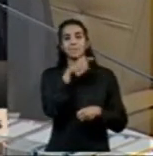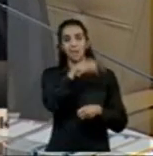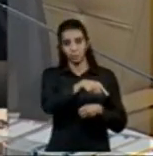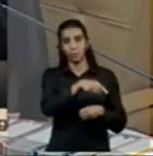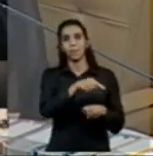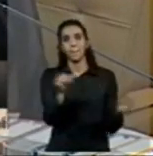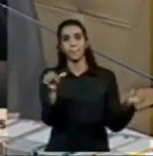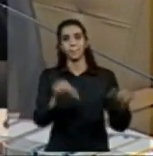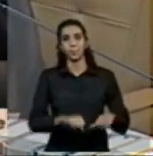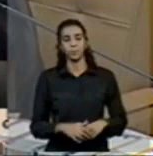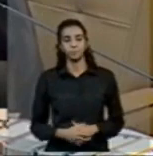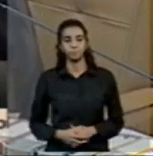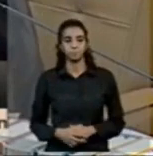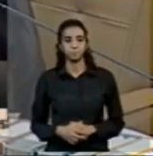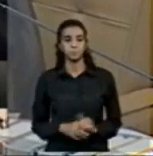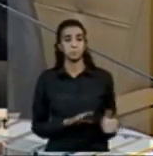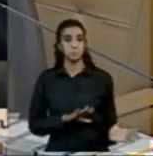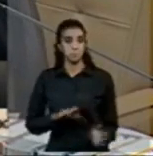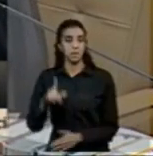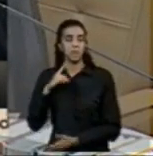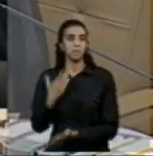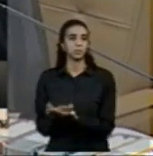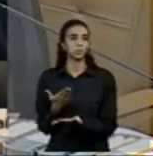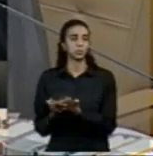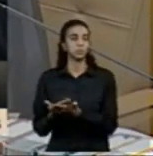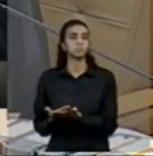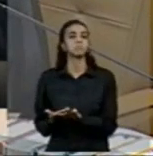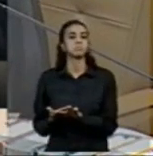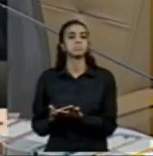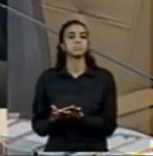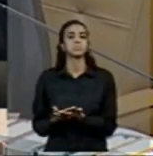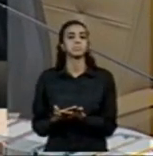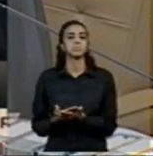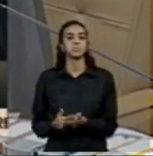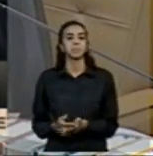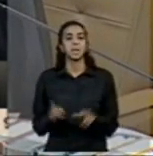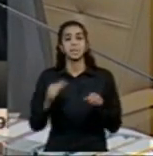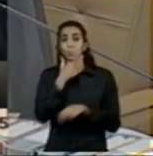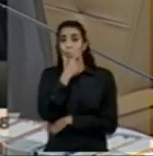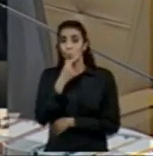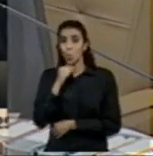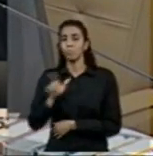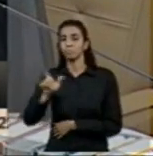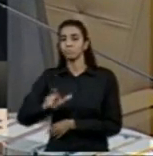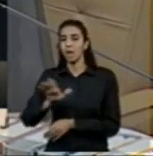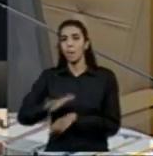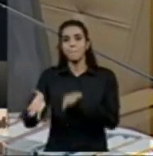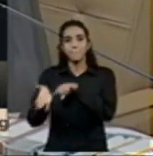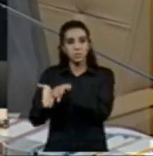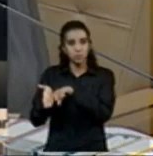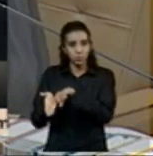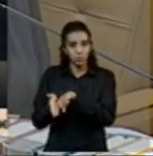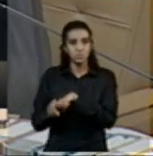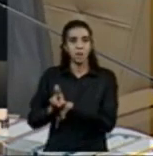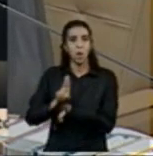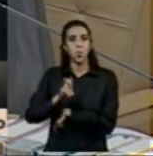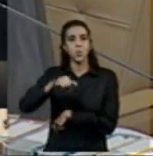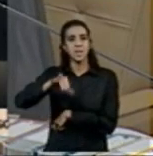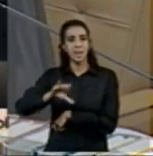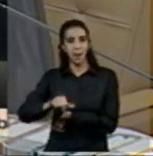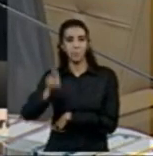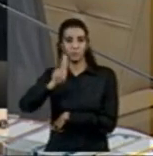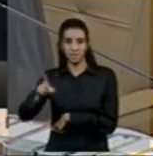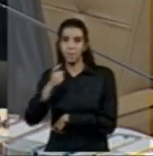subcontratados. Estudos relativos à construção civil, segundo Vitor Filgueiras, pesquisador do CESIT Unicamp,